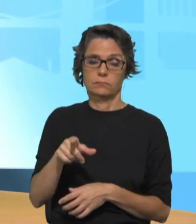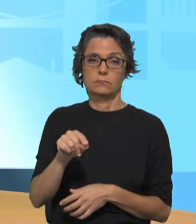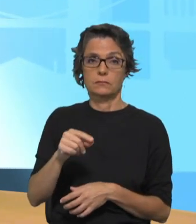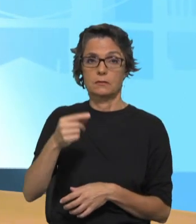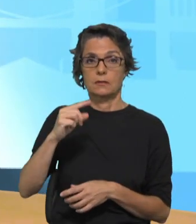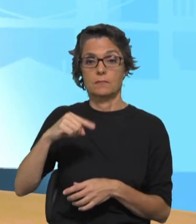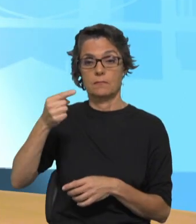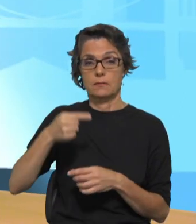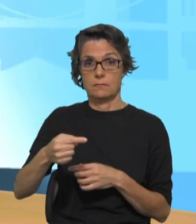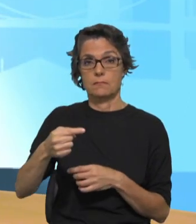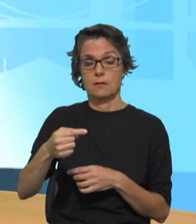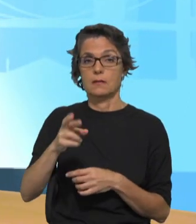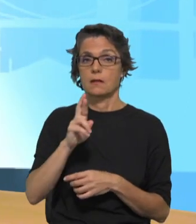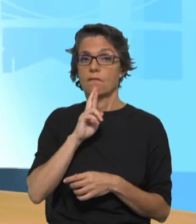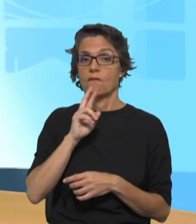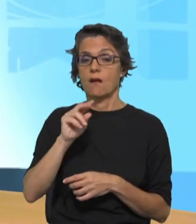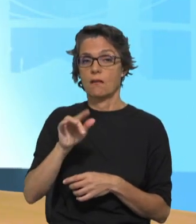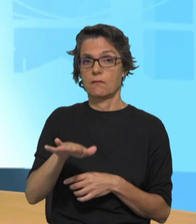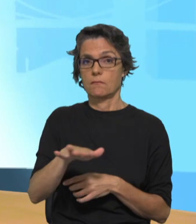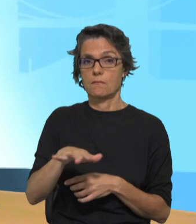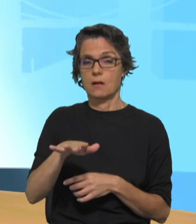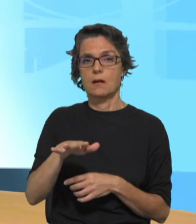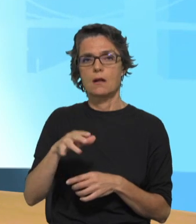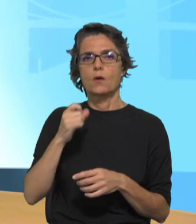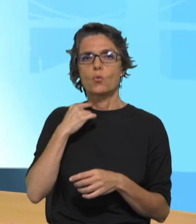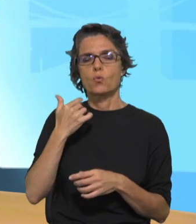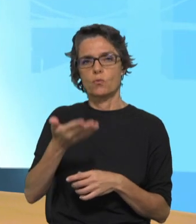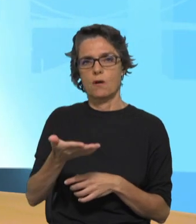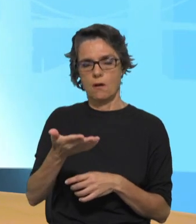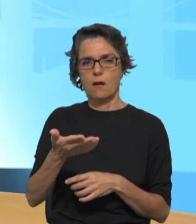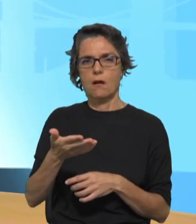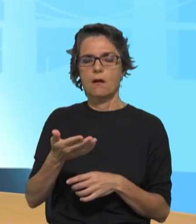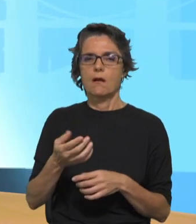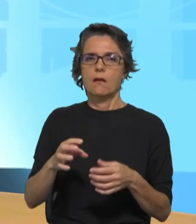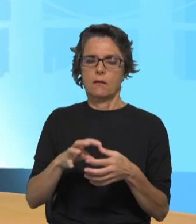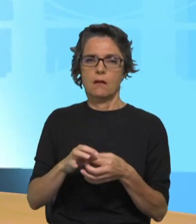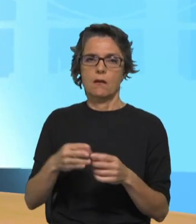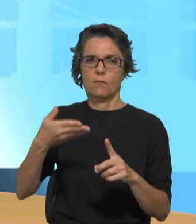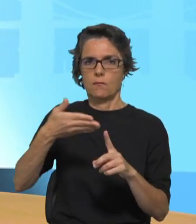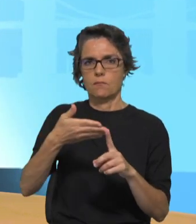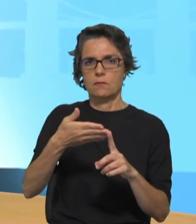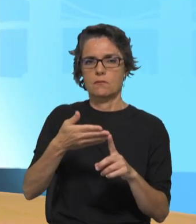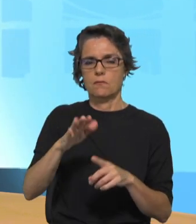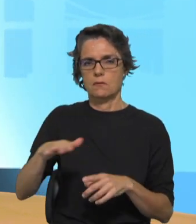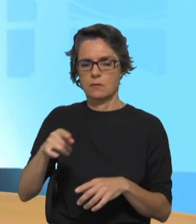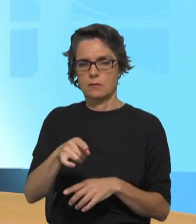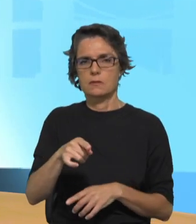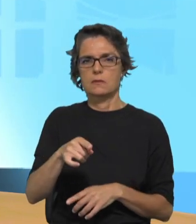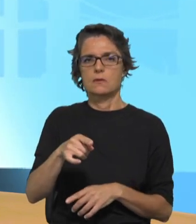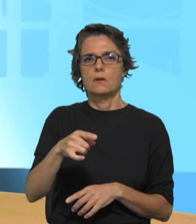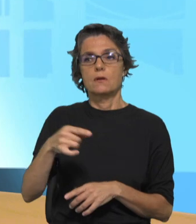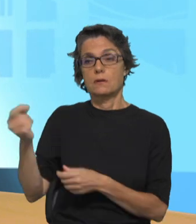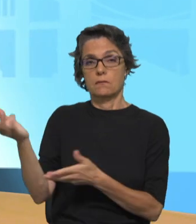estará em foco em Fátima com um curso de missiologia. Está connosco o Frei José Nunes, dominicano e com larga